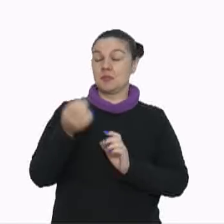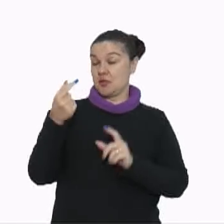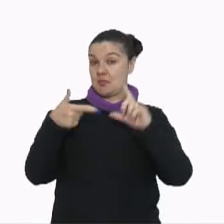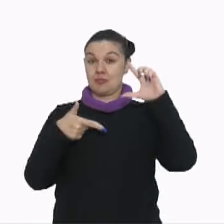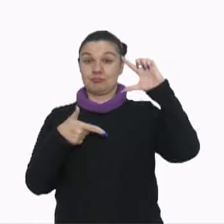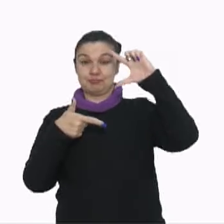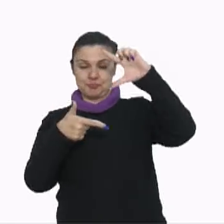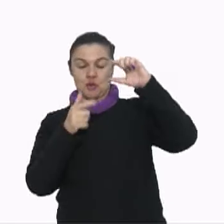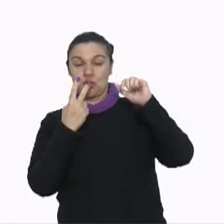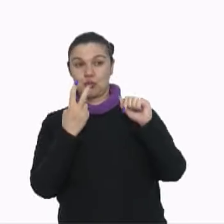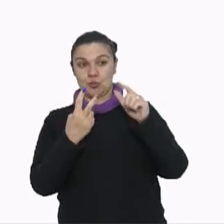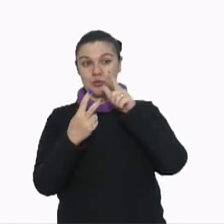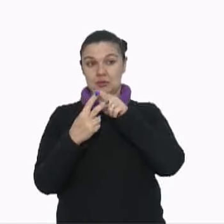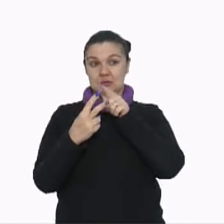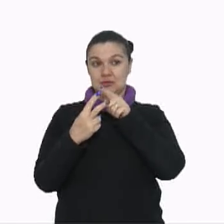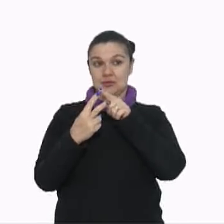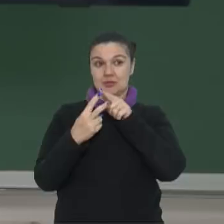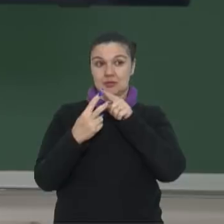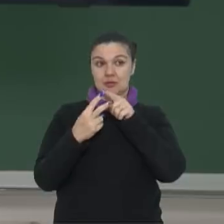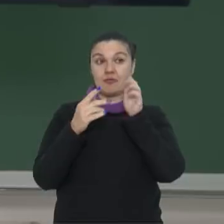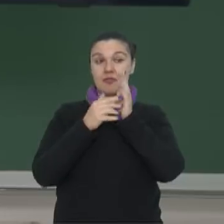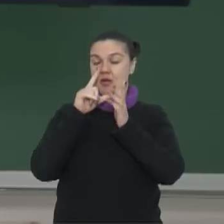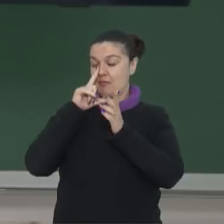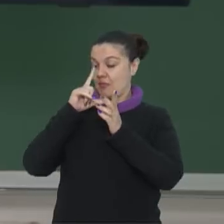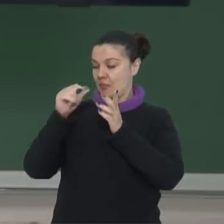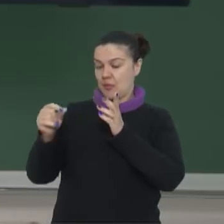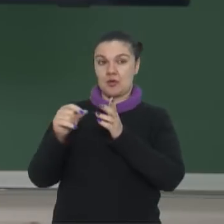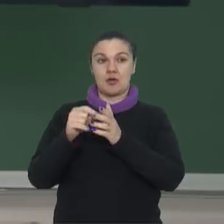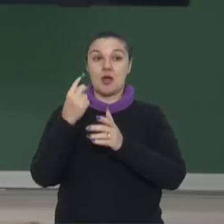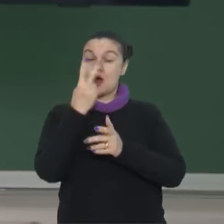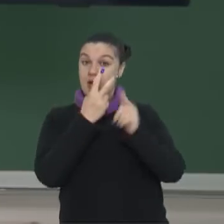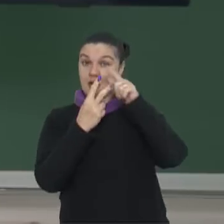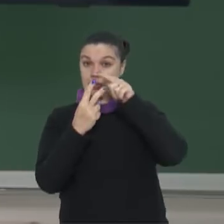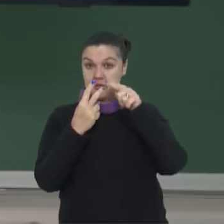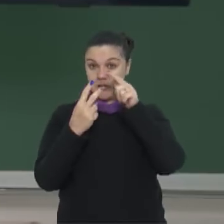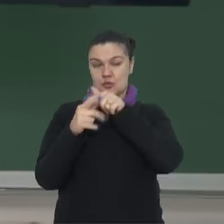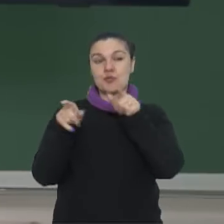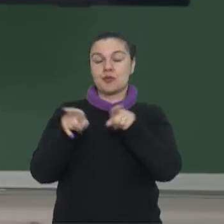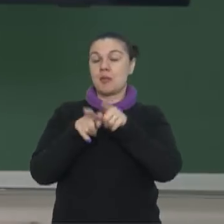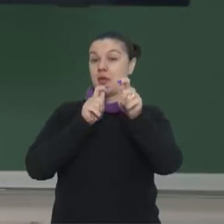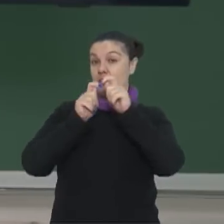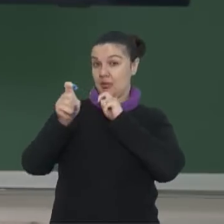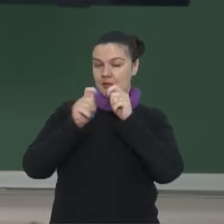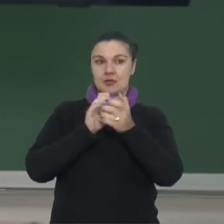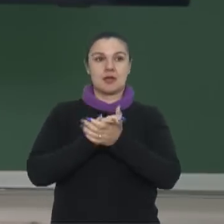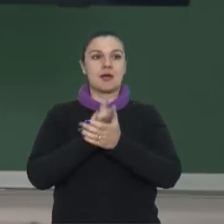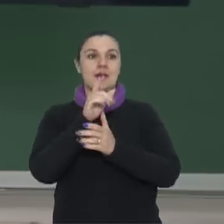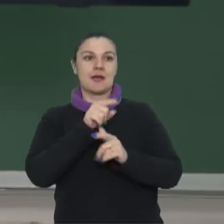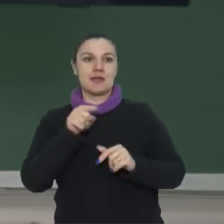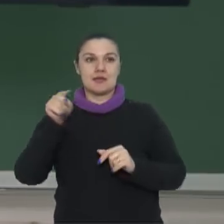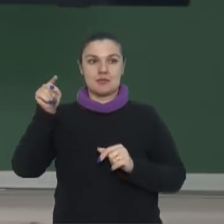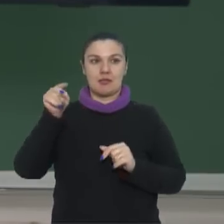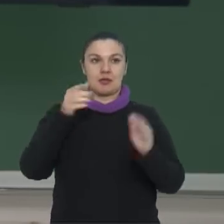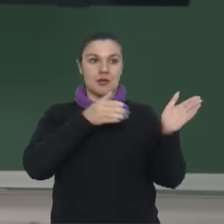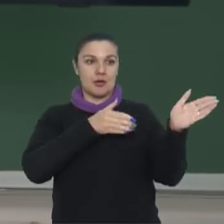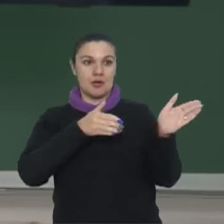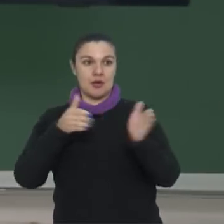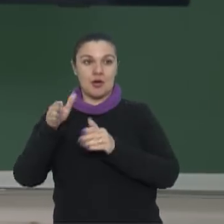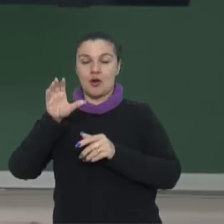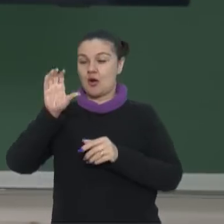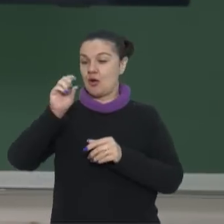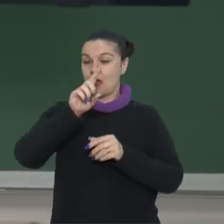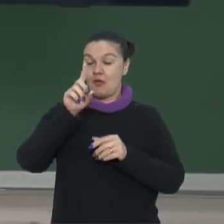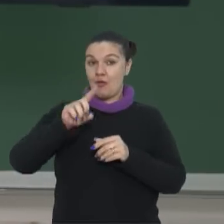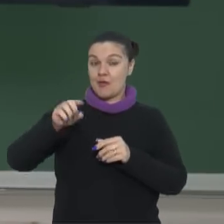Do artista, essa que se chama Toque de Recolher, as duas estão na entrevista, tá? E essa aqui, Passagem para Oz.